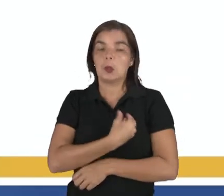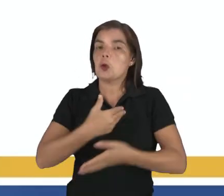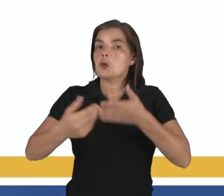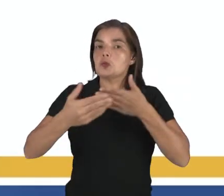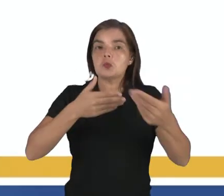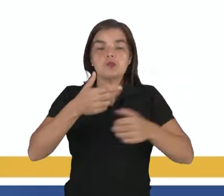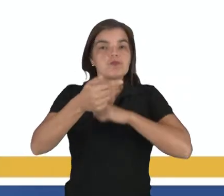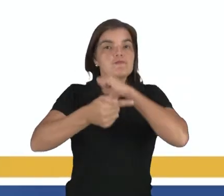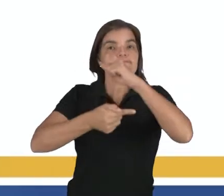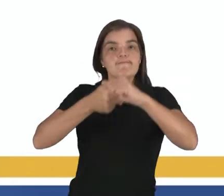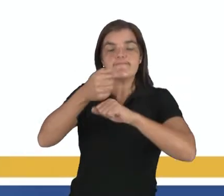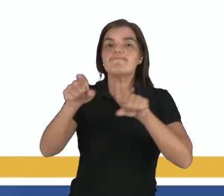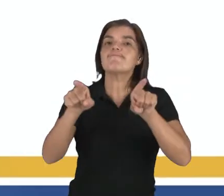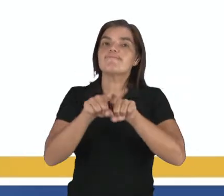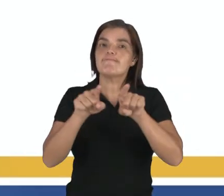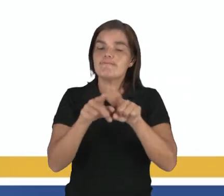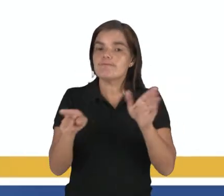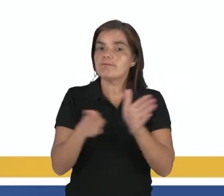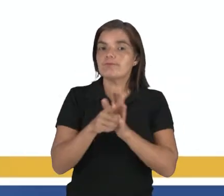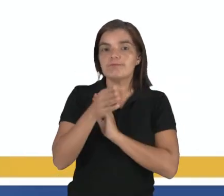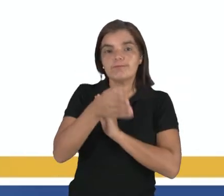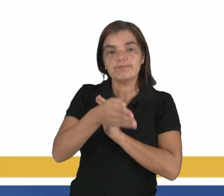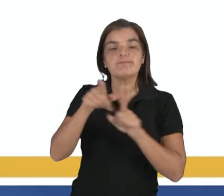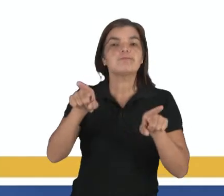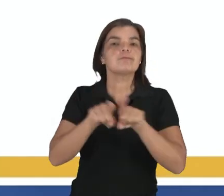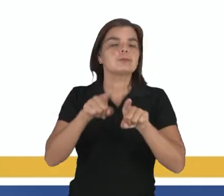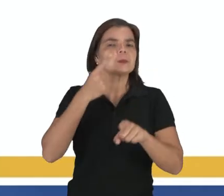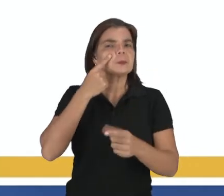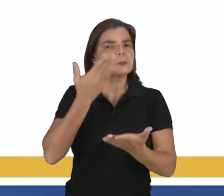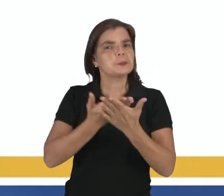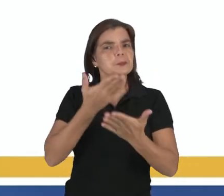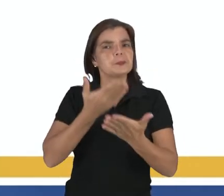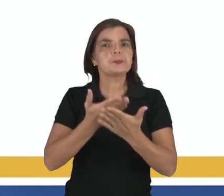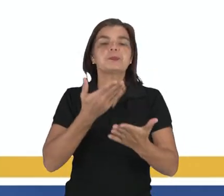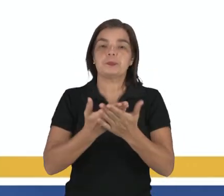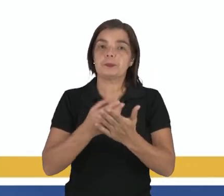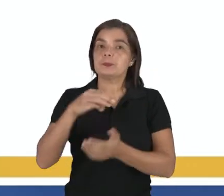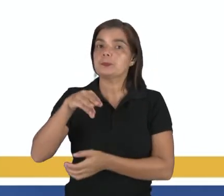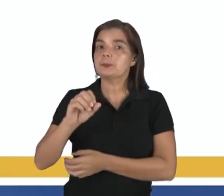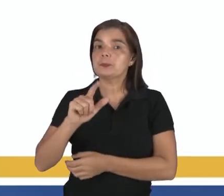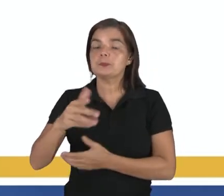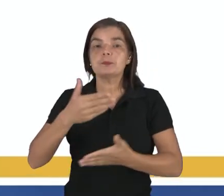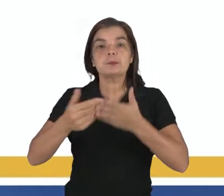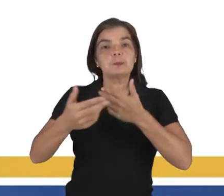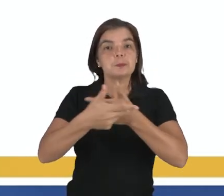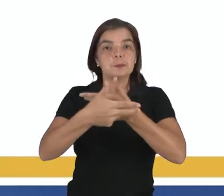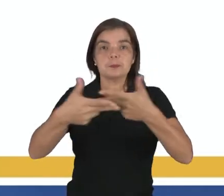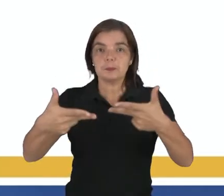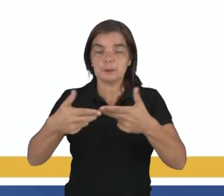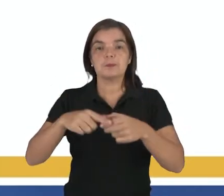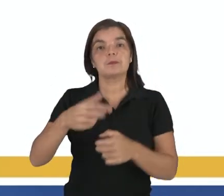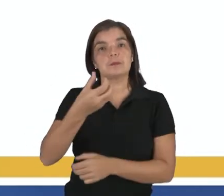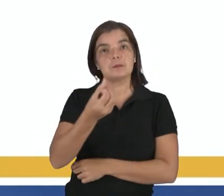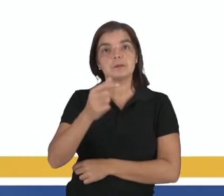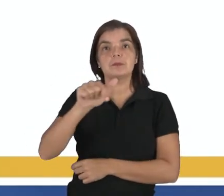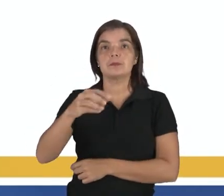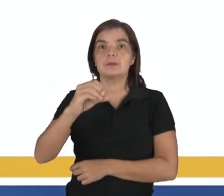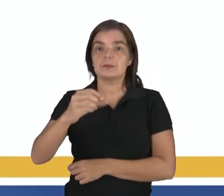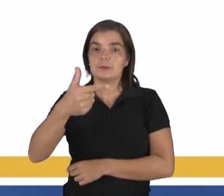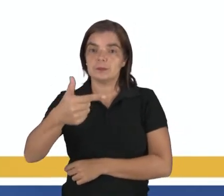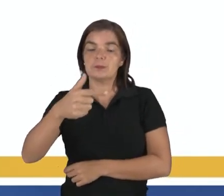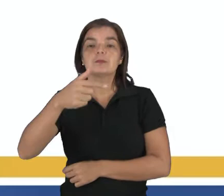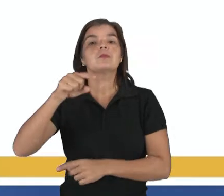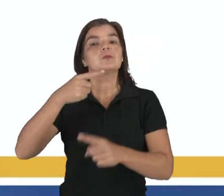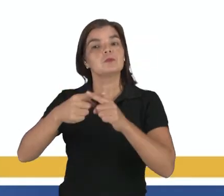Então, isso aqui é uma constante, é fixa, todas as vezes que a gente trabalhar com 1 mol de qualquer substância. 6,02 vezes